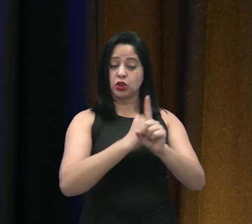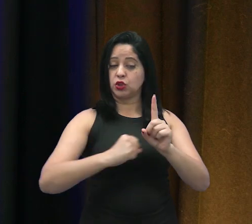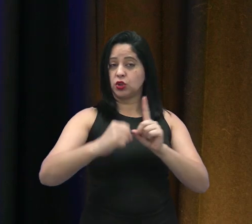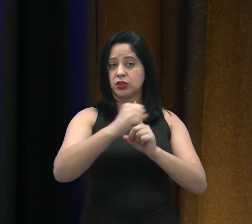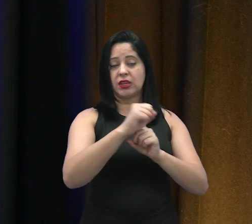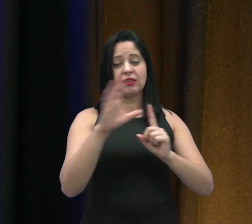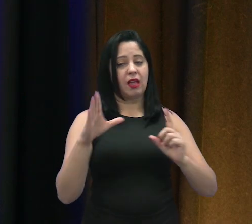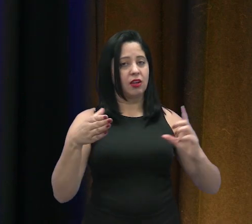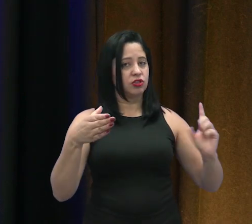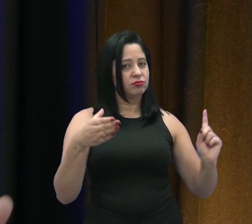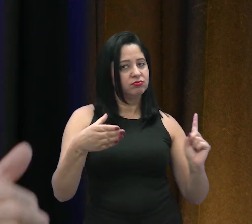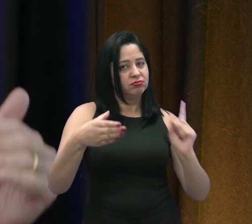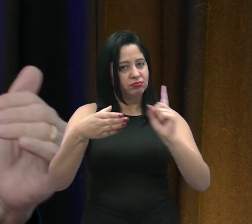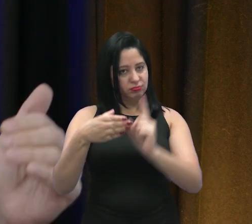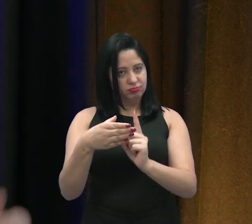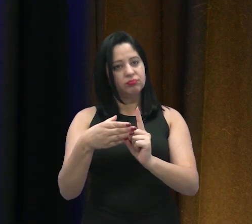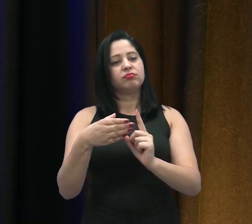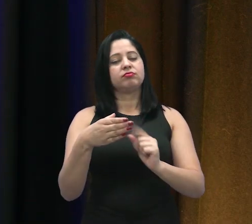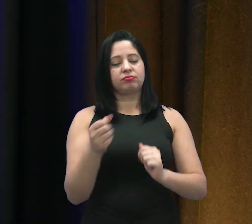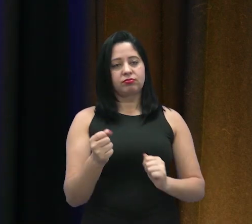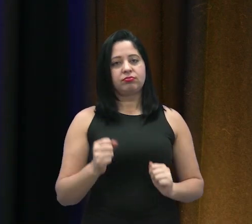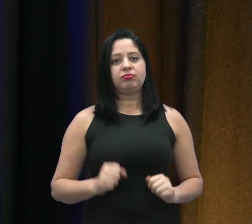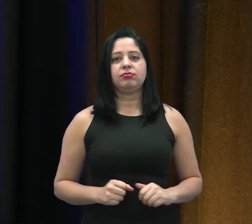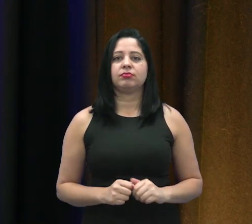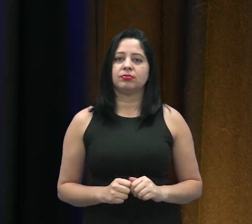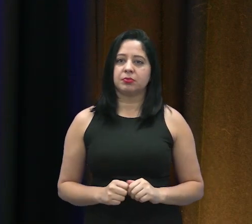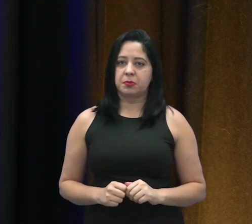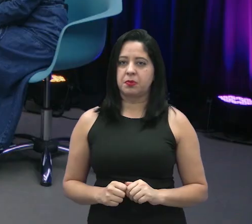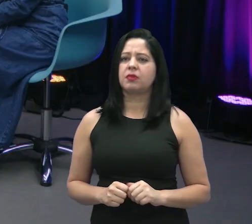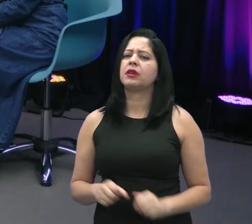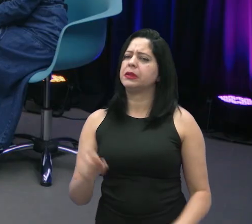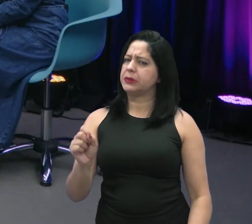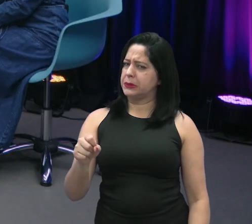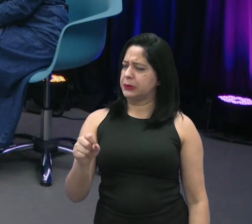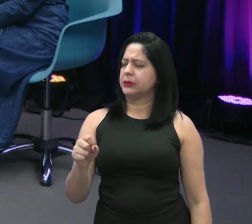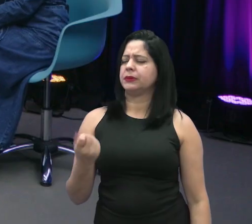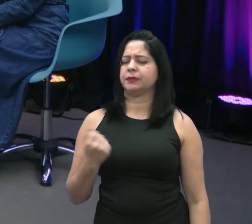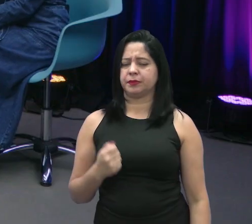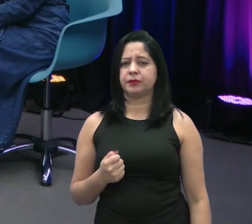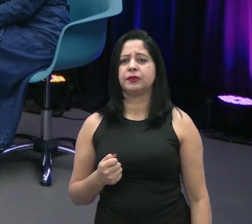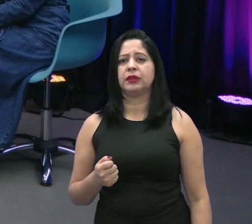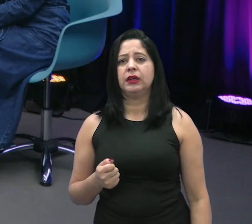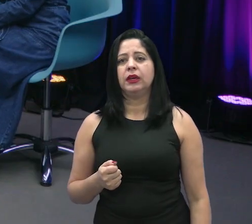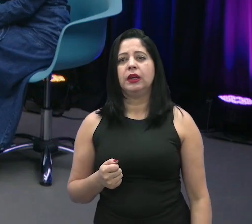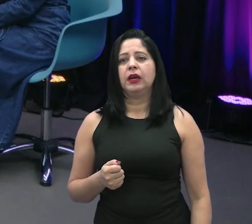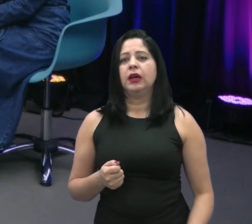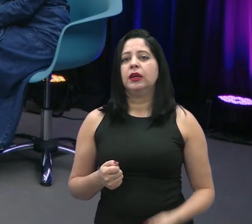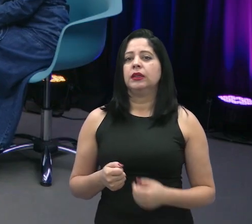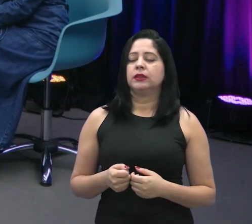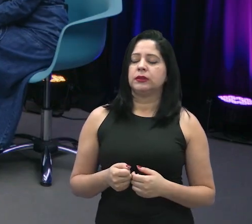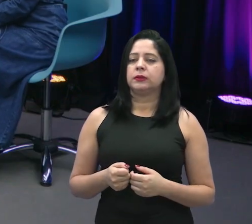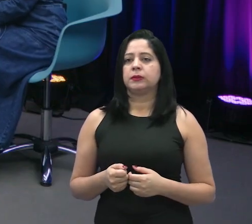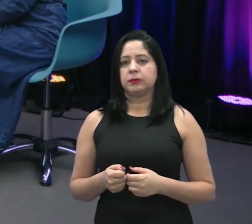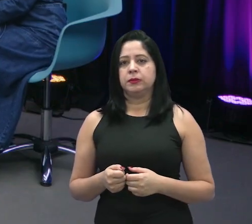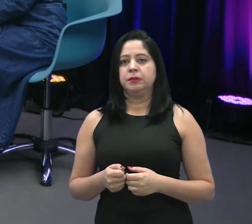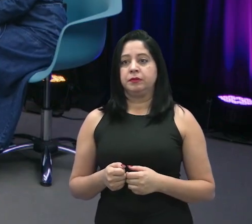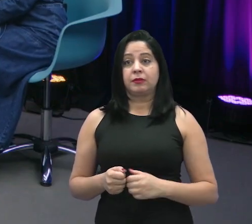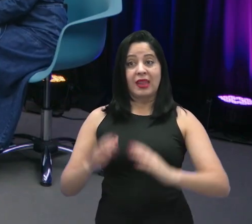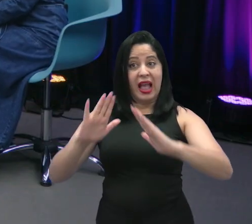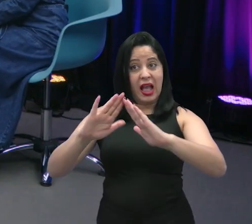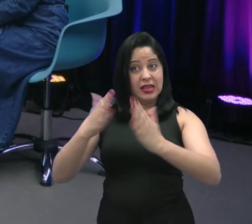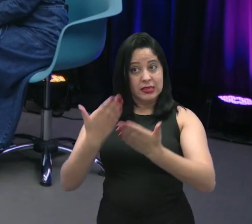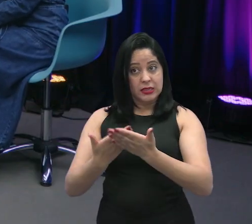ser um jovem, um adulto independente. Independente, bem desenvolvido, né? Sim. Como você avalia a situação